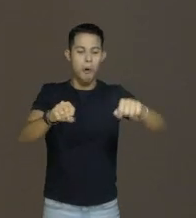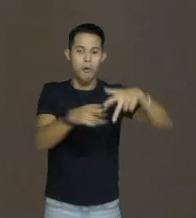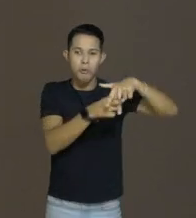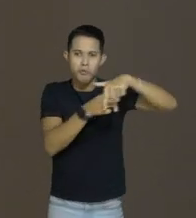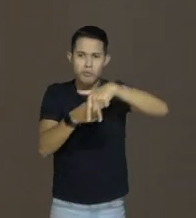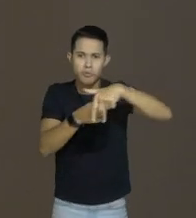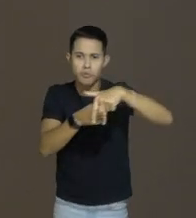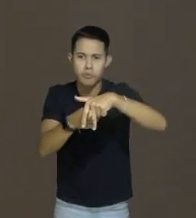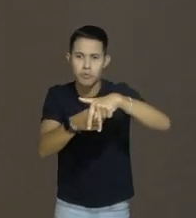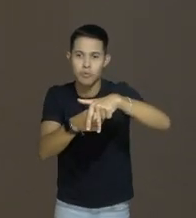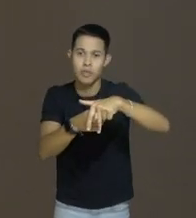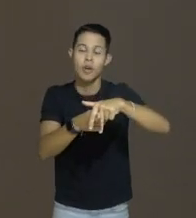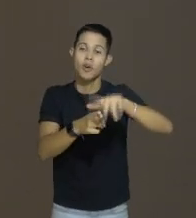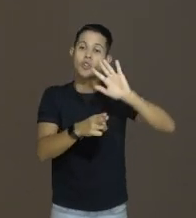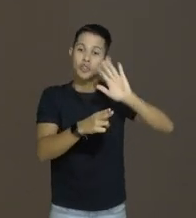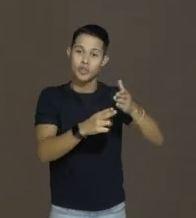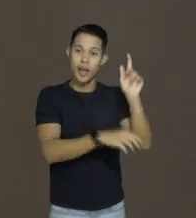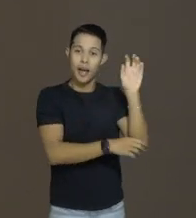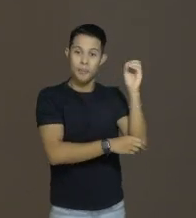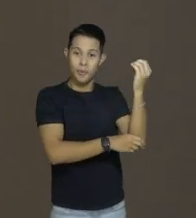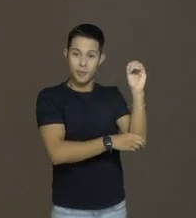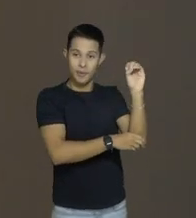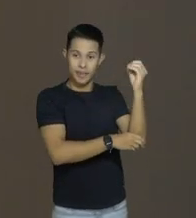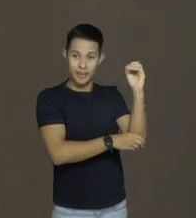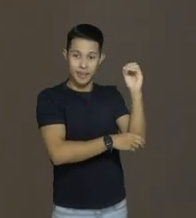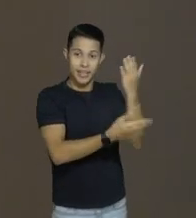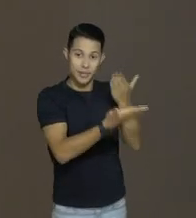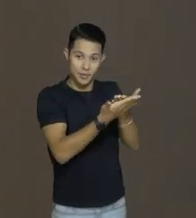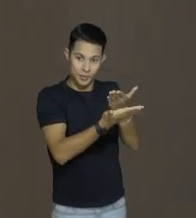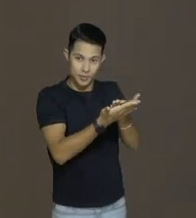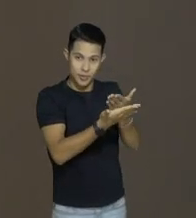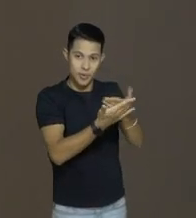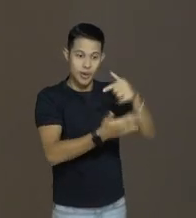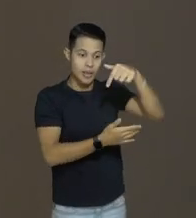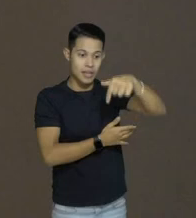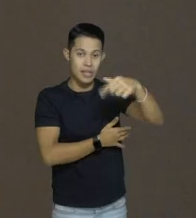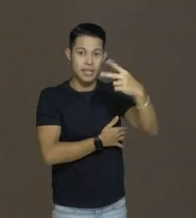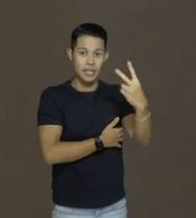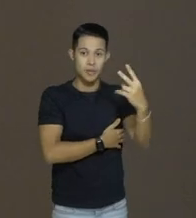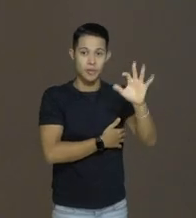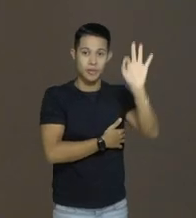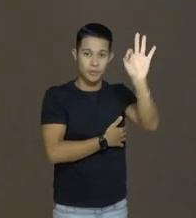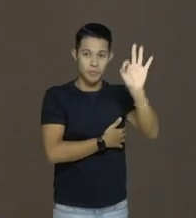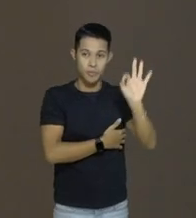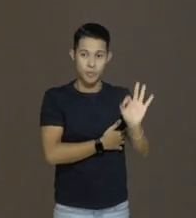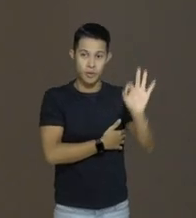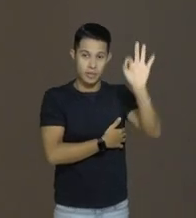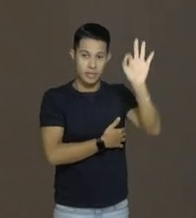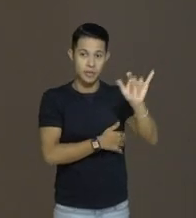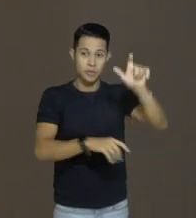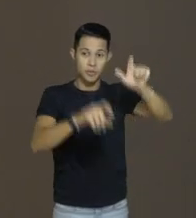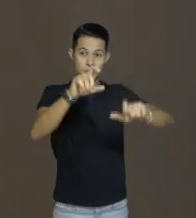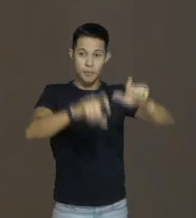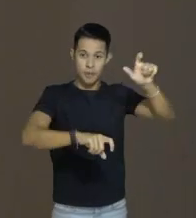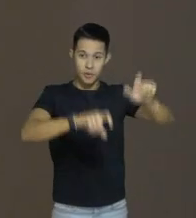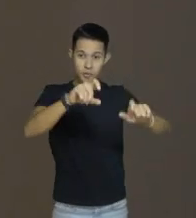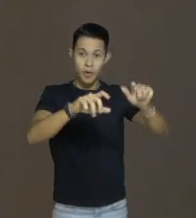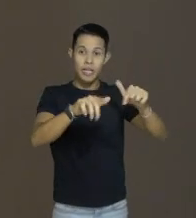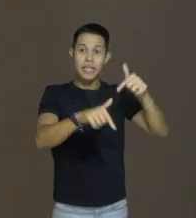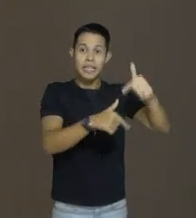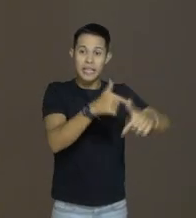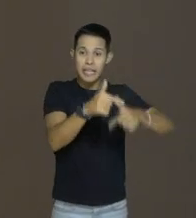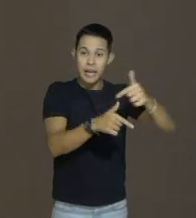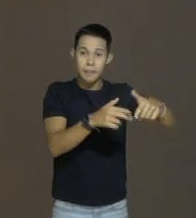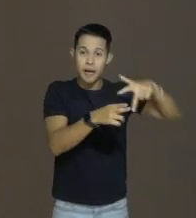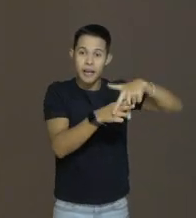com motoboy de Porto Alegre, 72% dos motoboys são TDAH. Por isso que eles passam com a moto na frente do